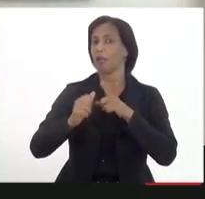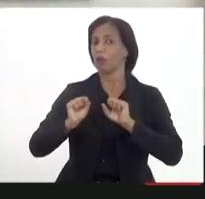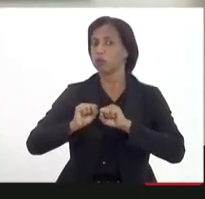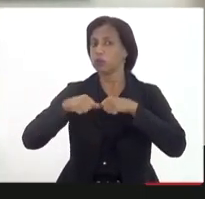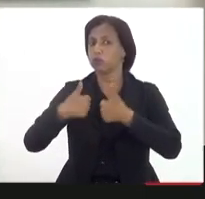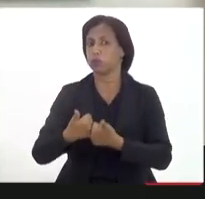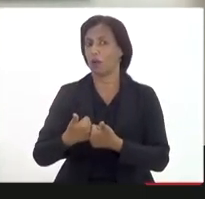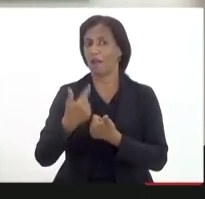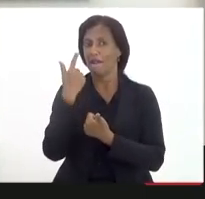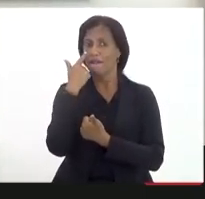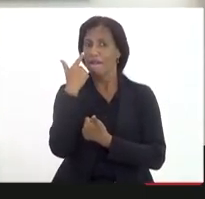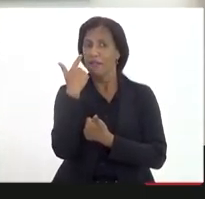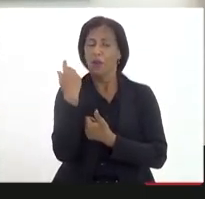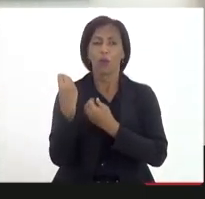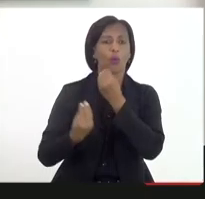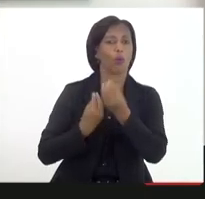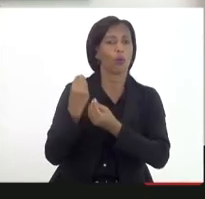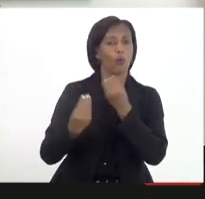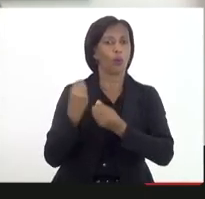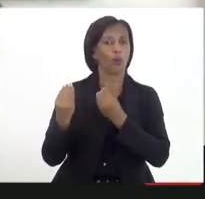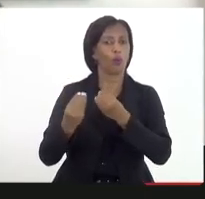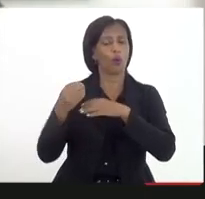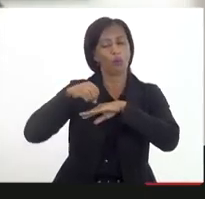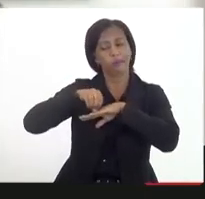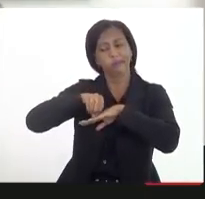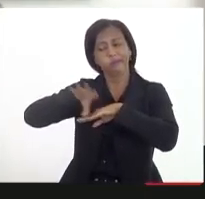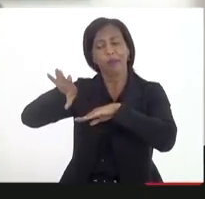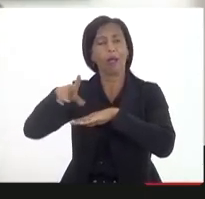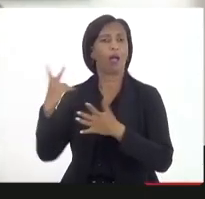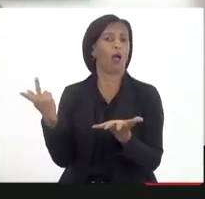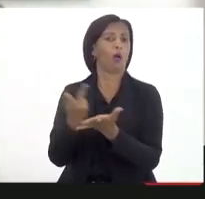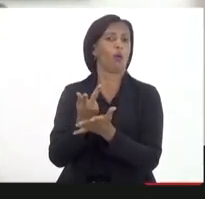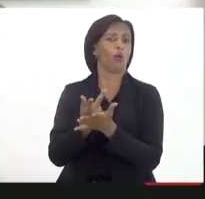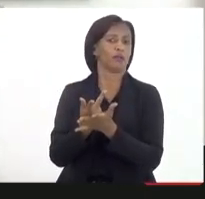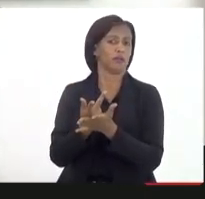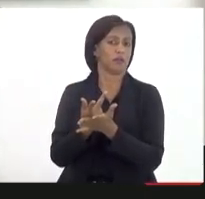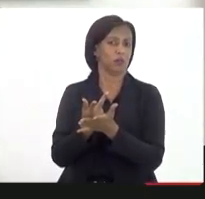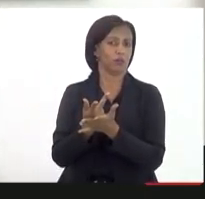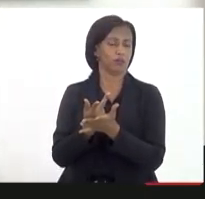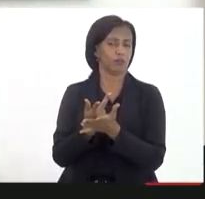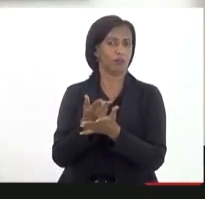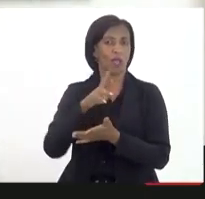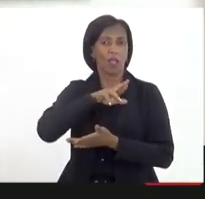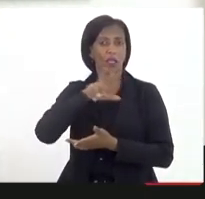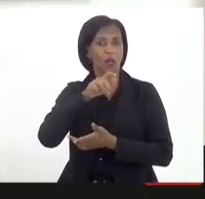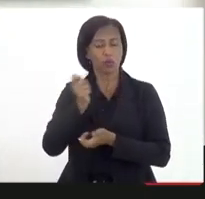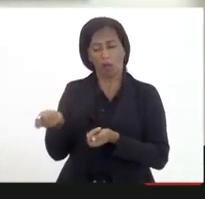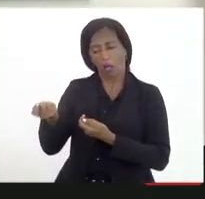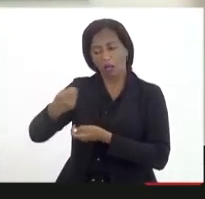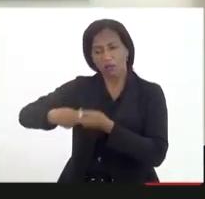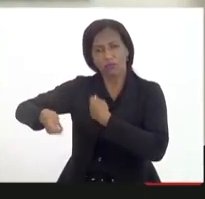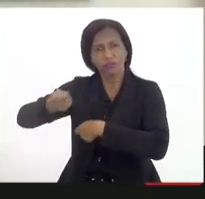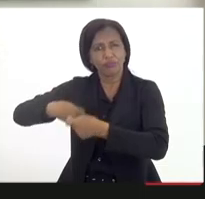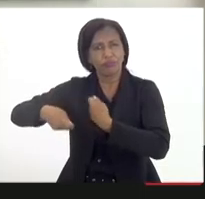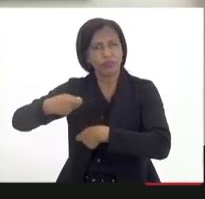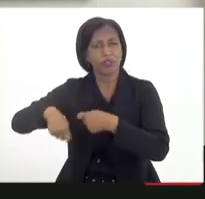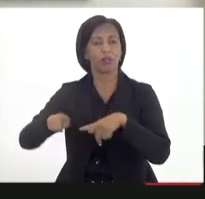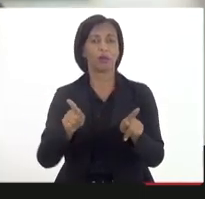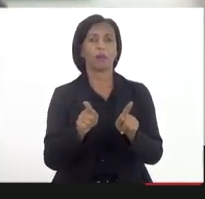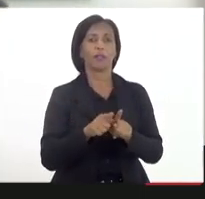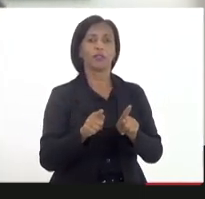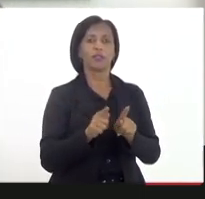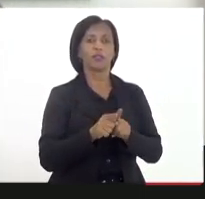processo no rito processual pelo qual essas explosão essas explosões que não não só em âmbito administrativo mas também